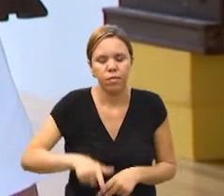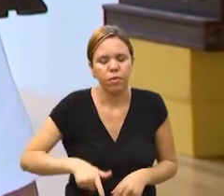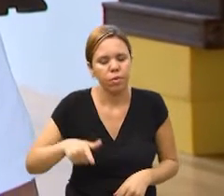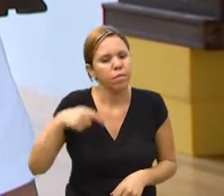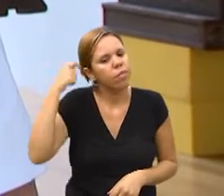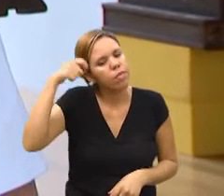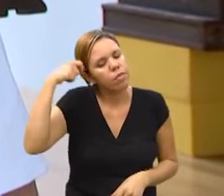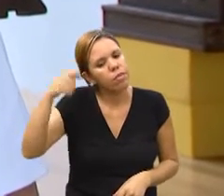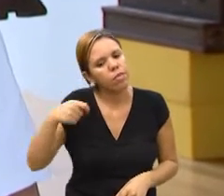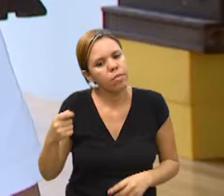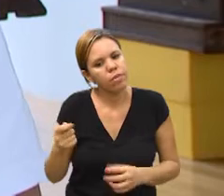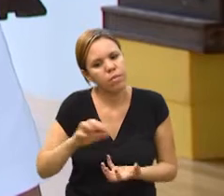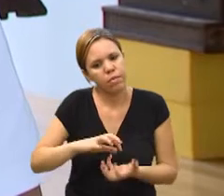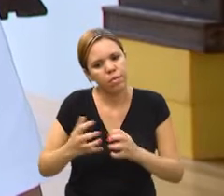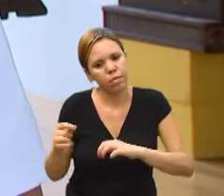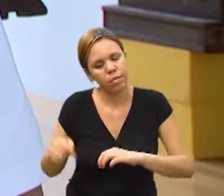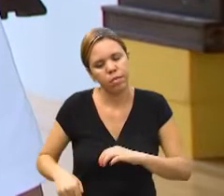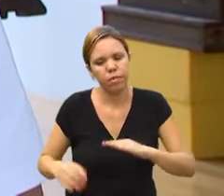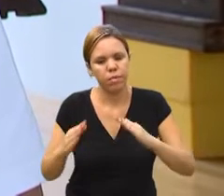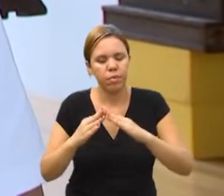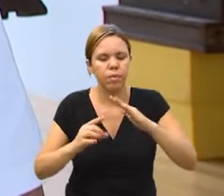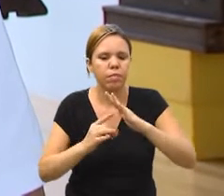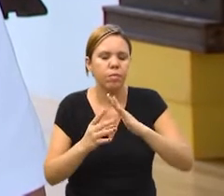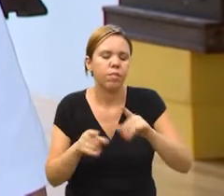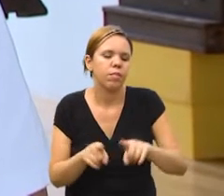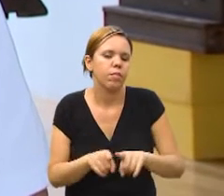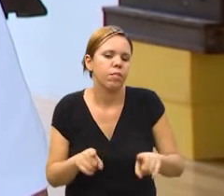tudo mais. Aqui na Casa de Vidro tem